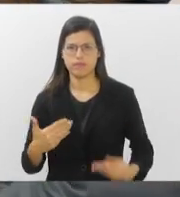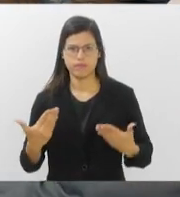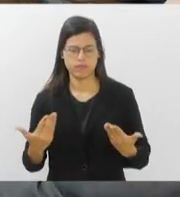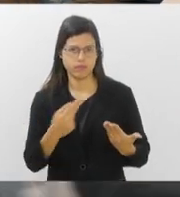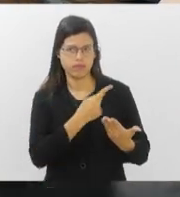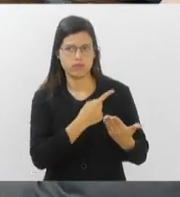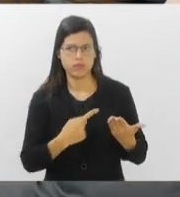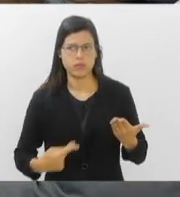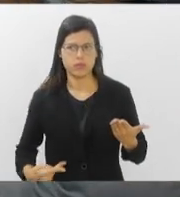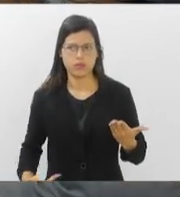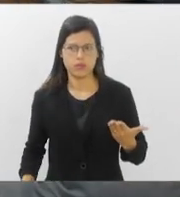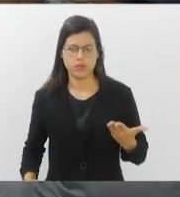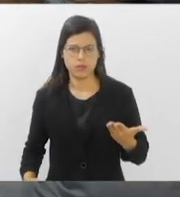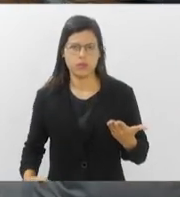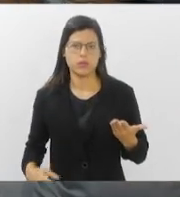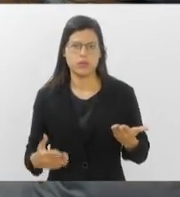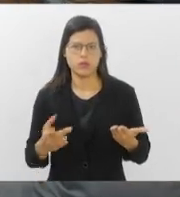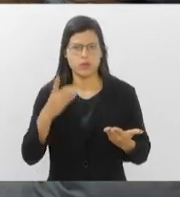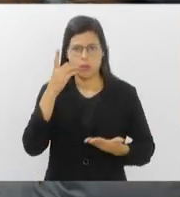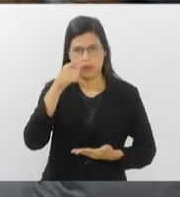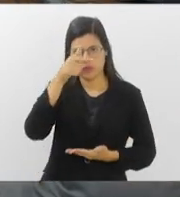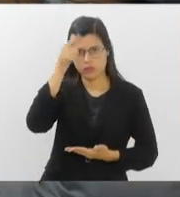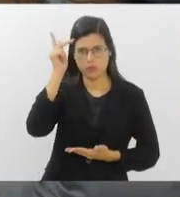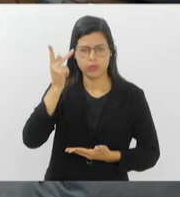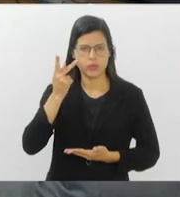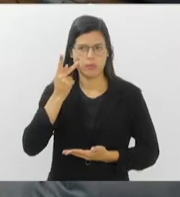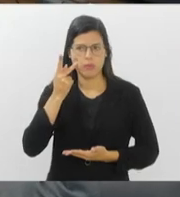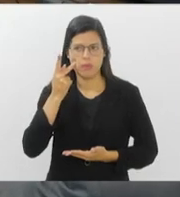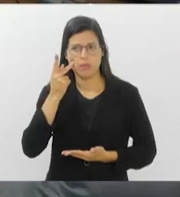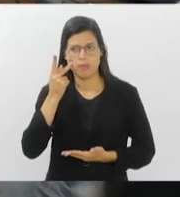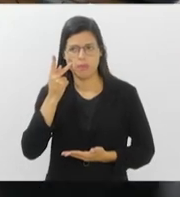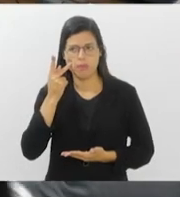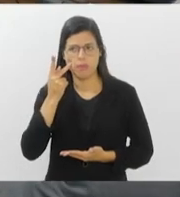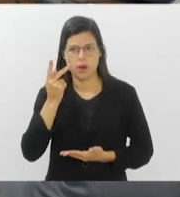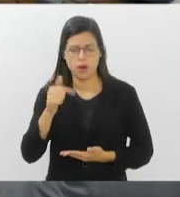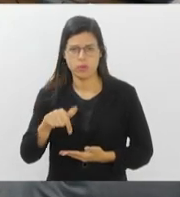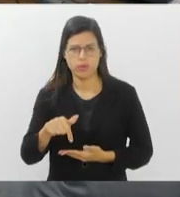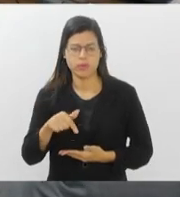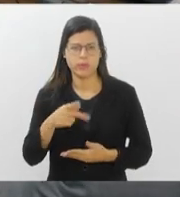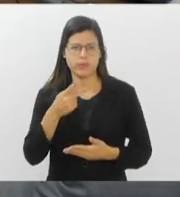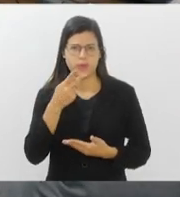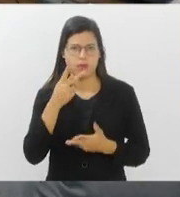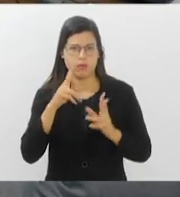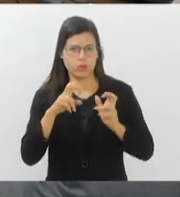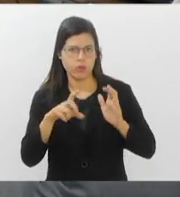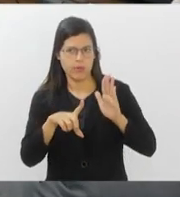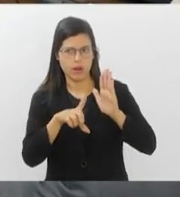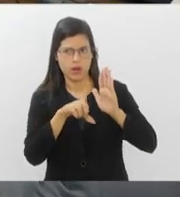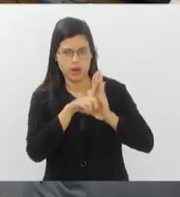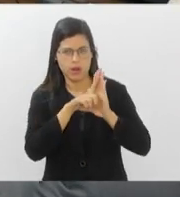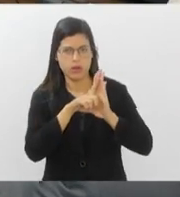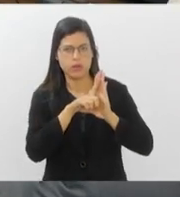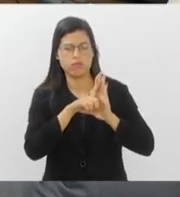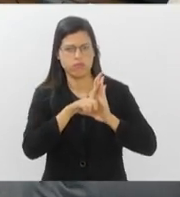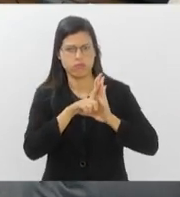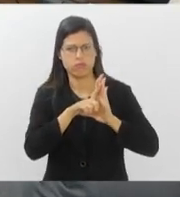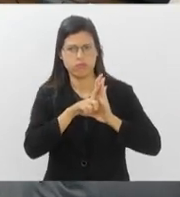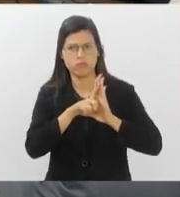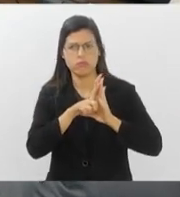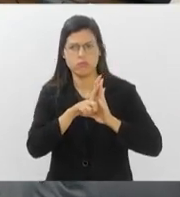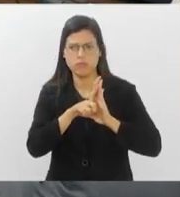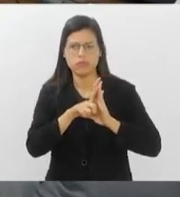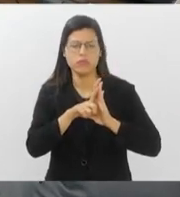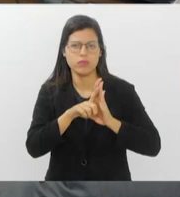na realidade, o deputado Luiz Paulo traz, não é, essa questão da lei, mas, sem sombra